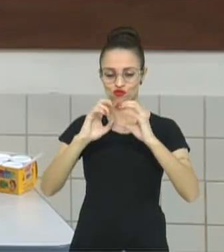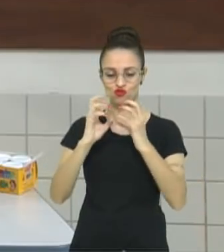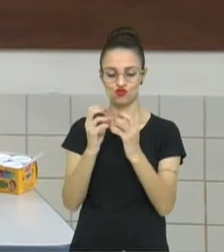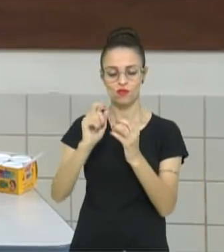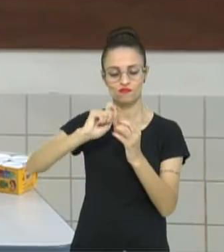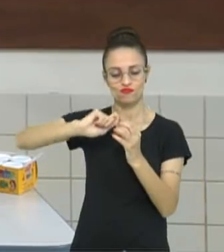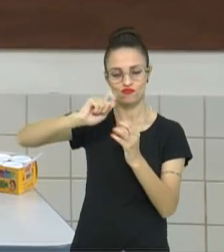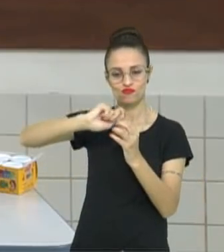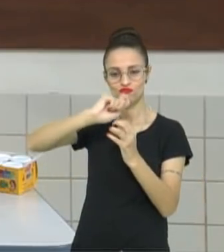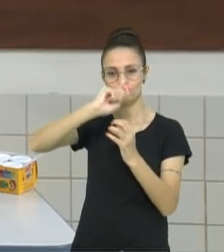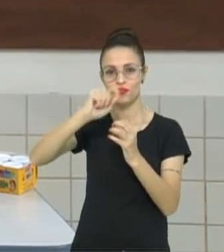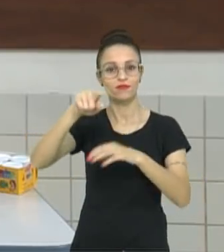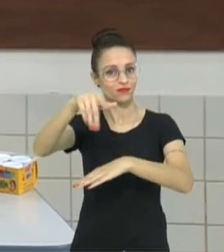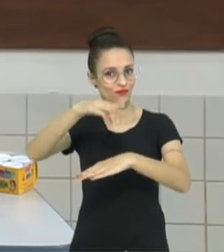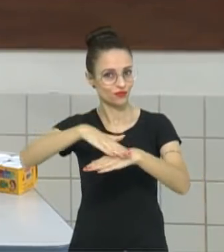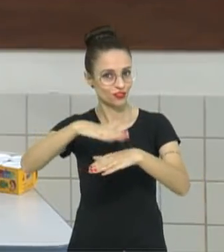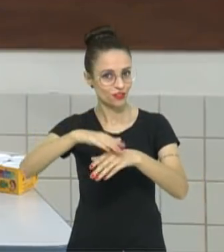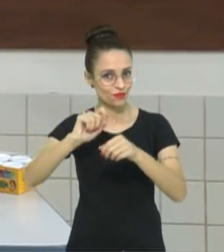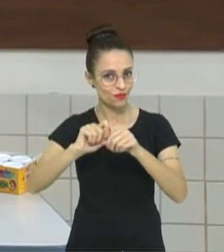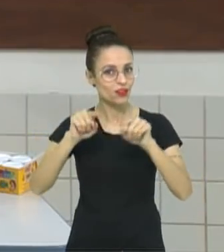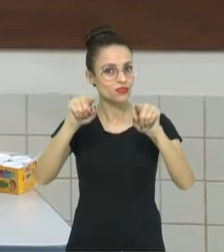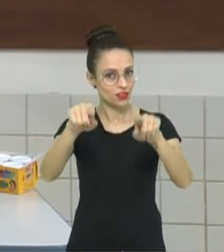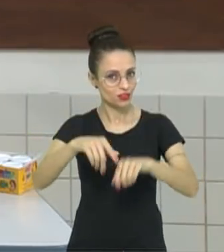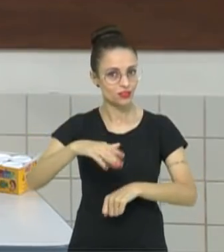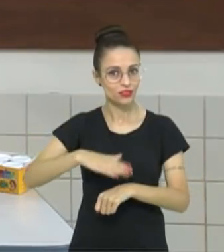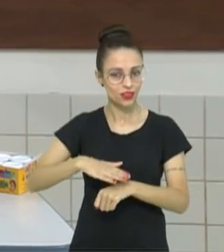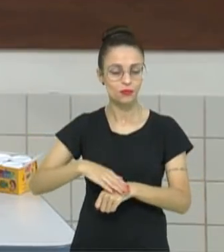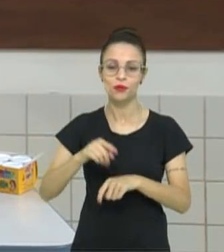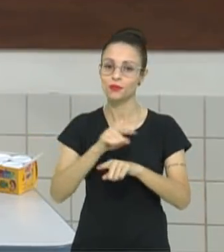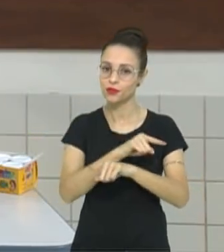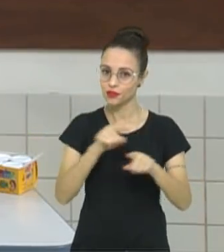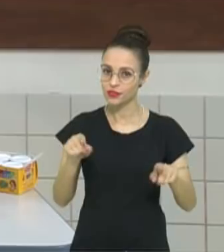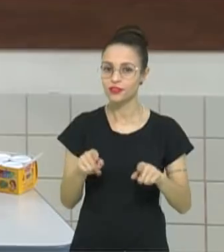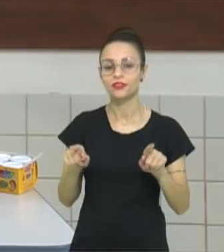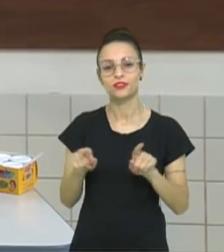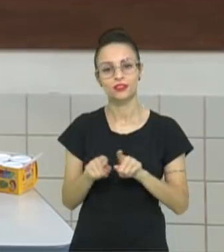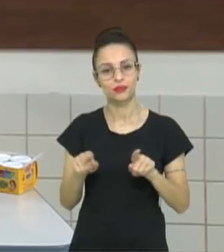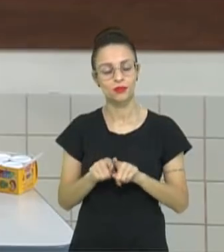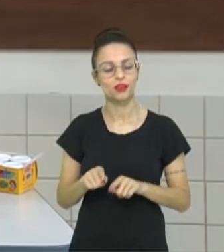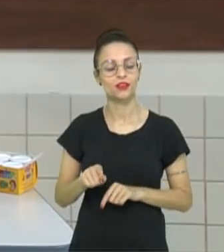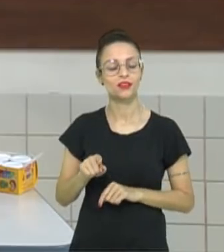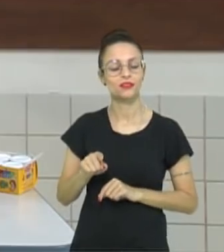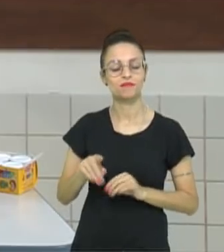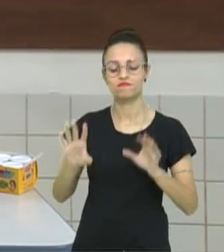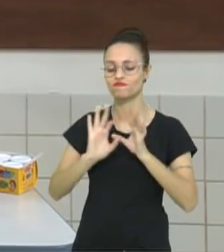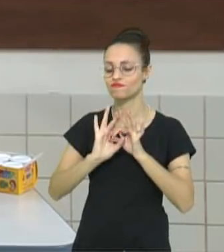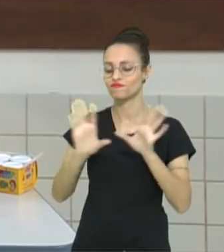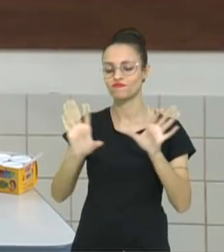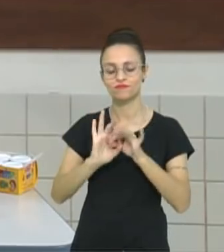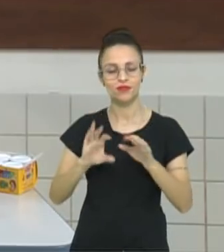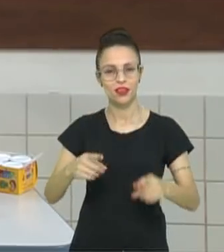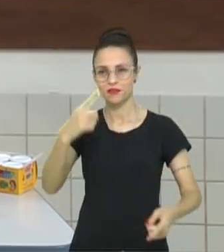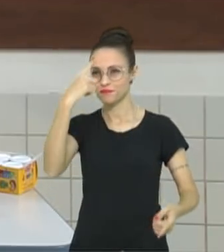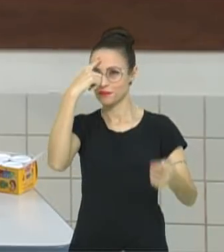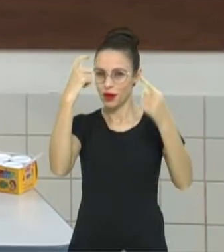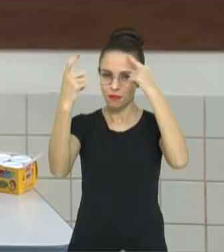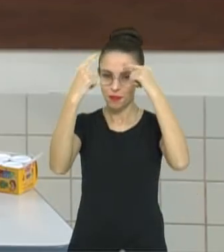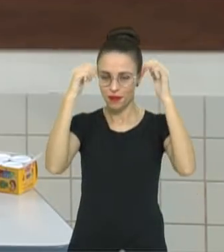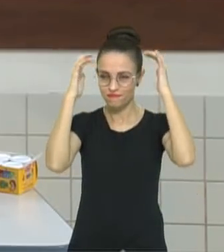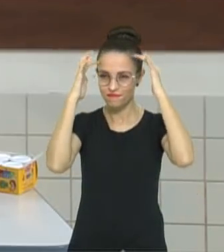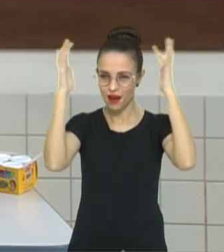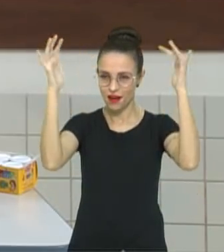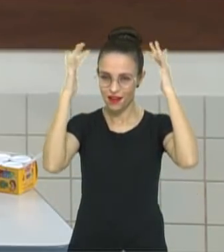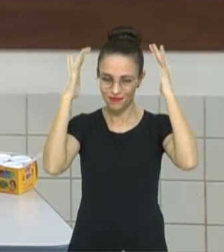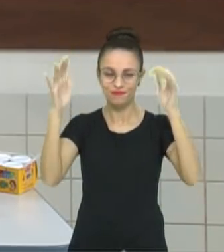minha aqui e você aí na sua casa, vou te dar um tempo aí para você usar e abusar da sua